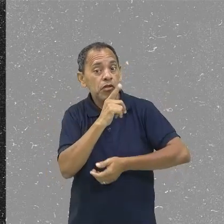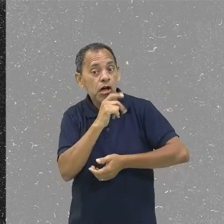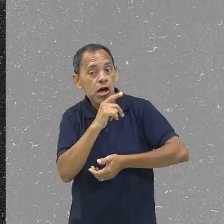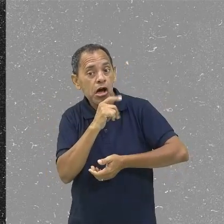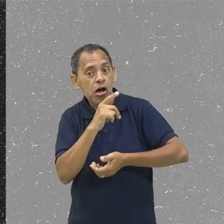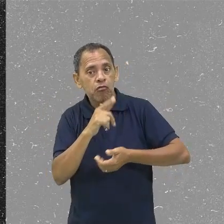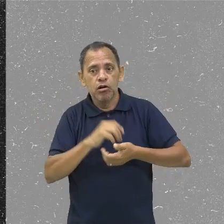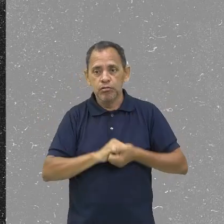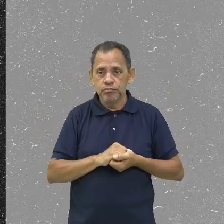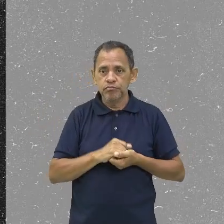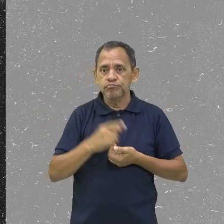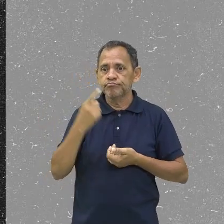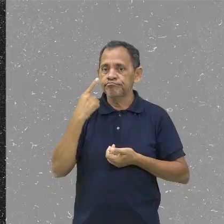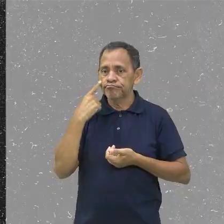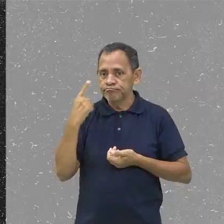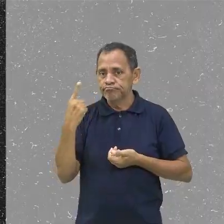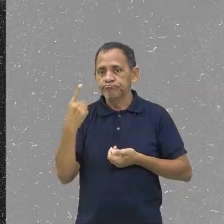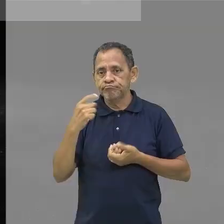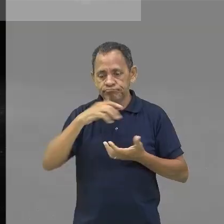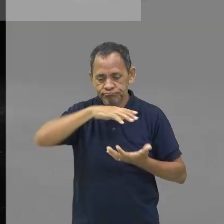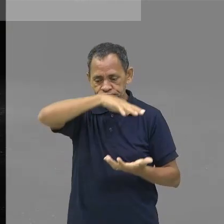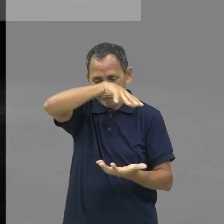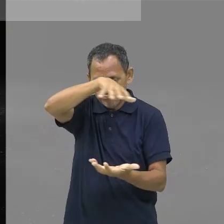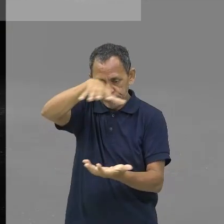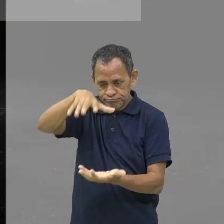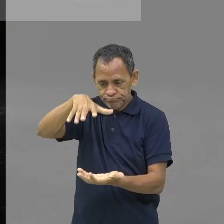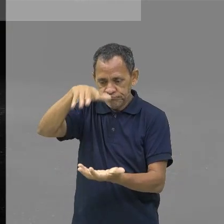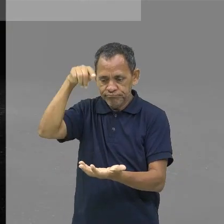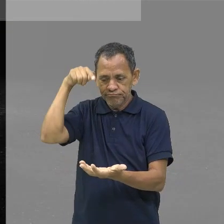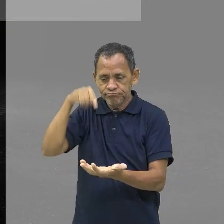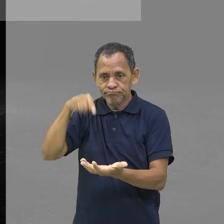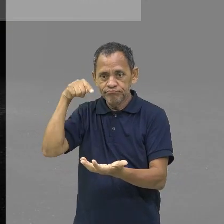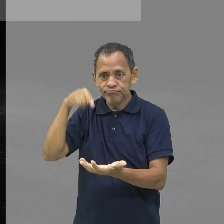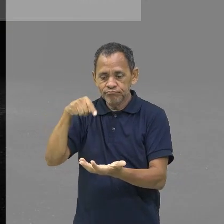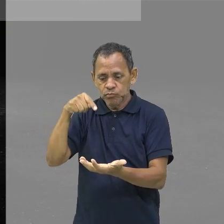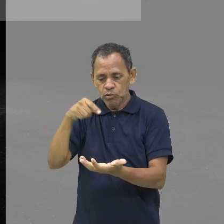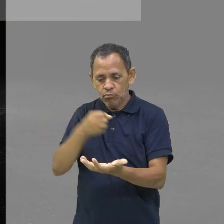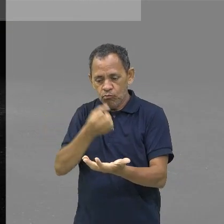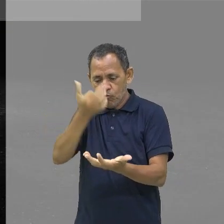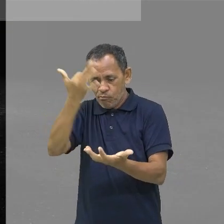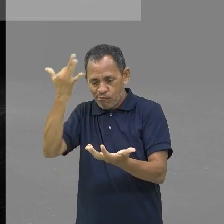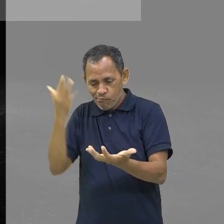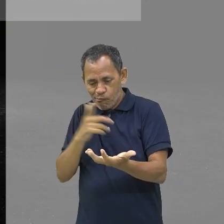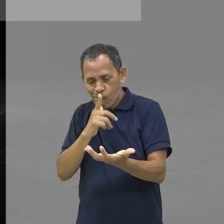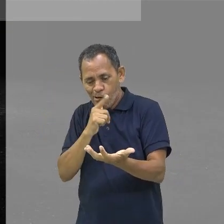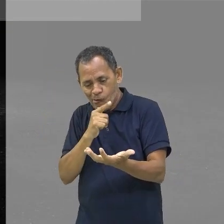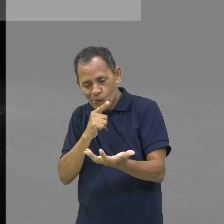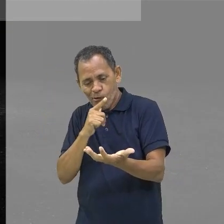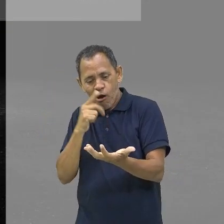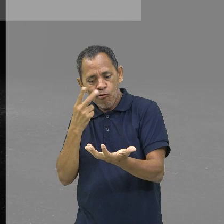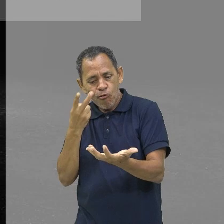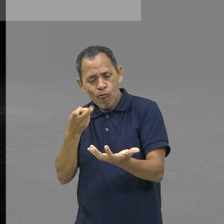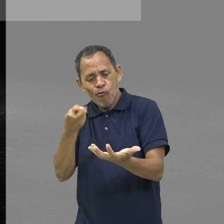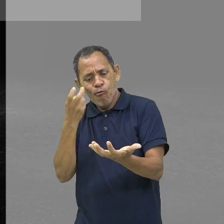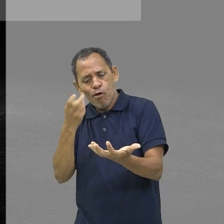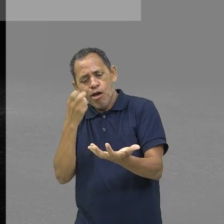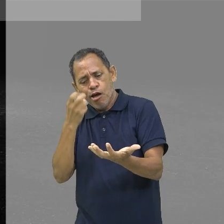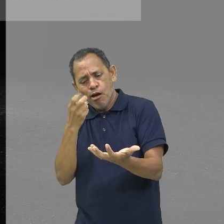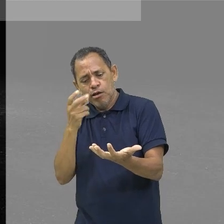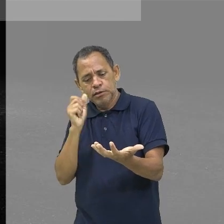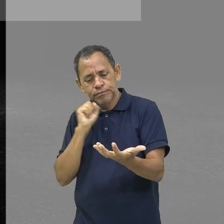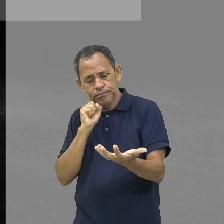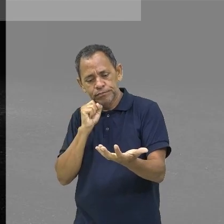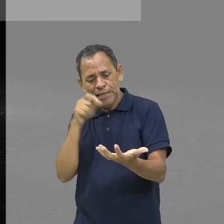vejam só, o nosso planeta. Olha a quantidade de água que nós conseguimos perceber.